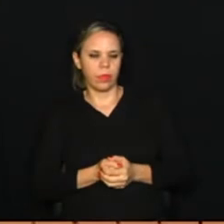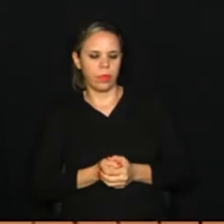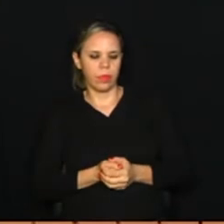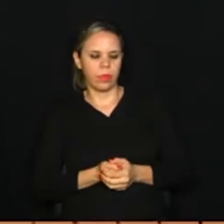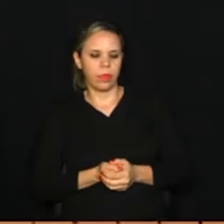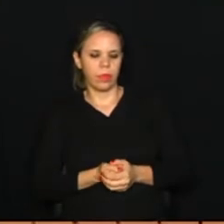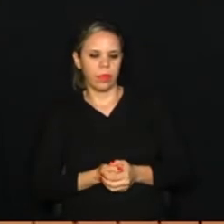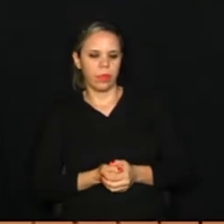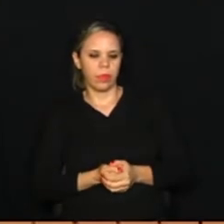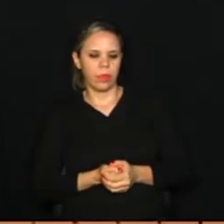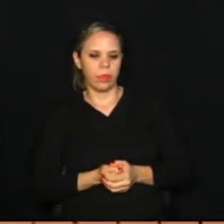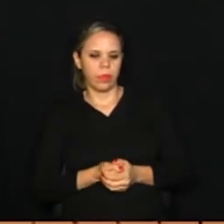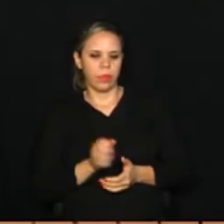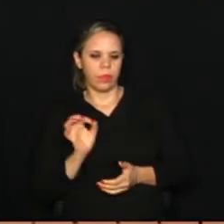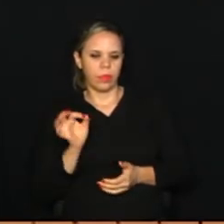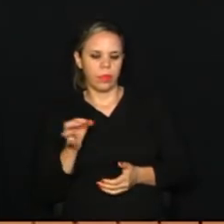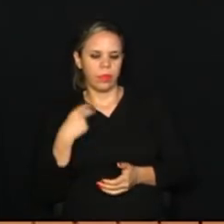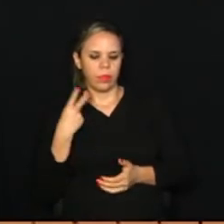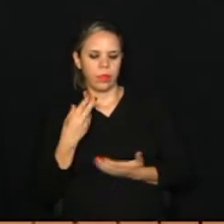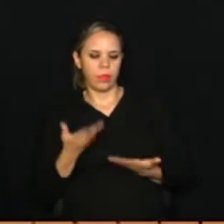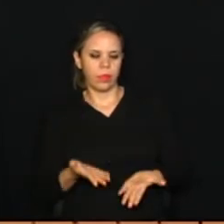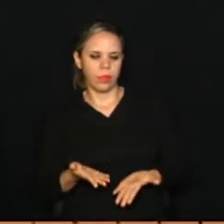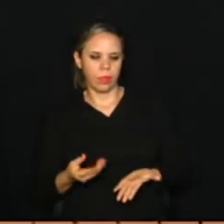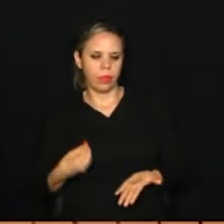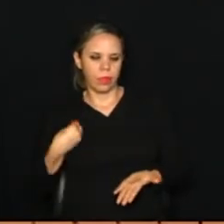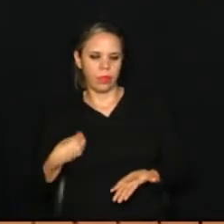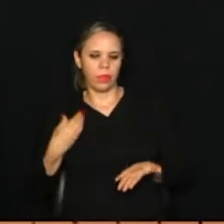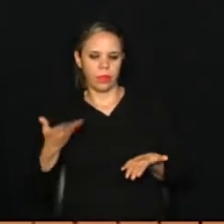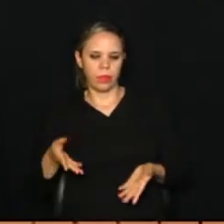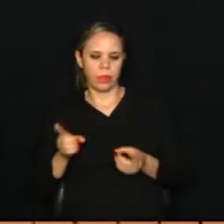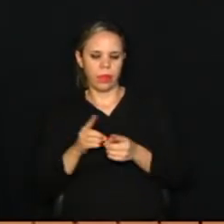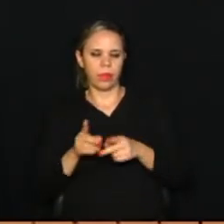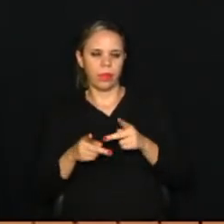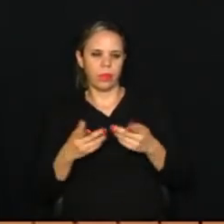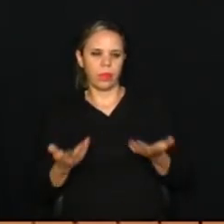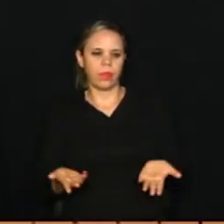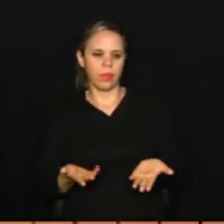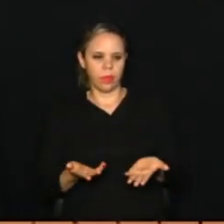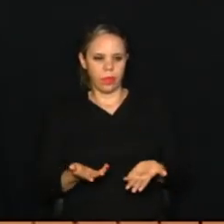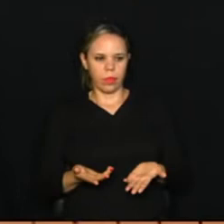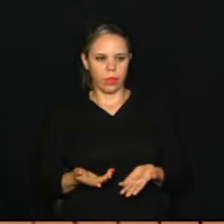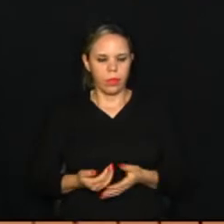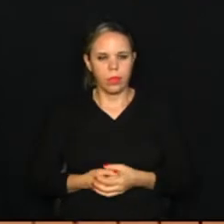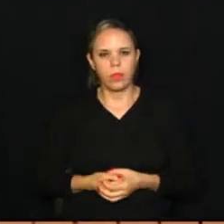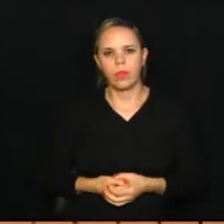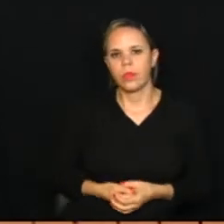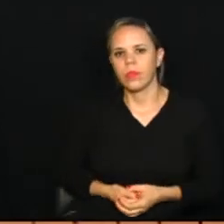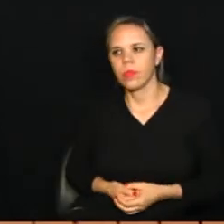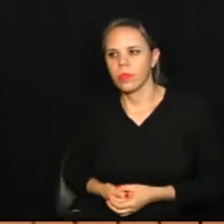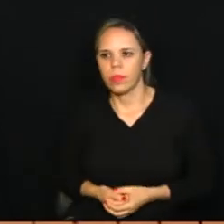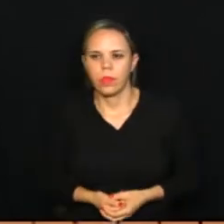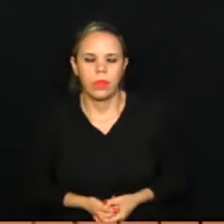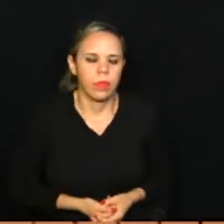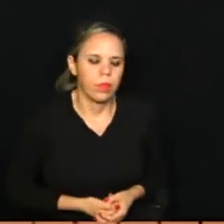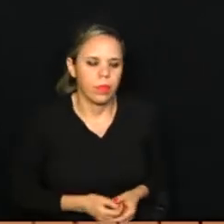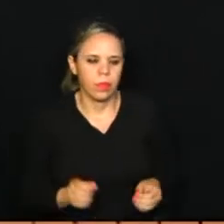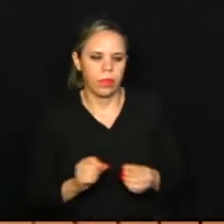mais. Tá certo que o vereador ele está aqui para atender a população, mas não para